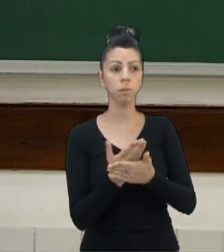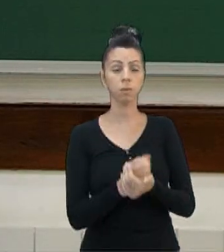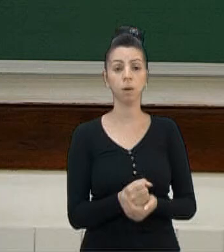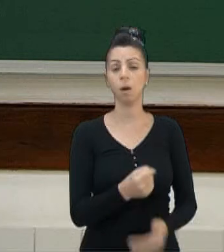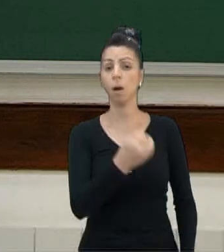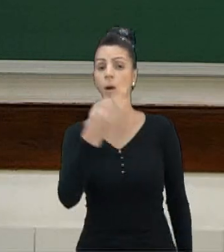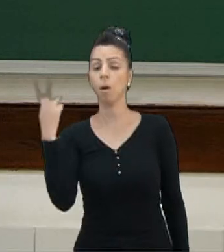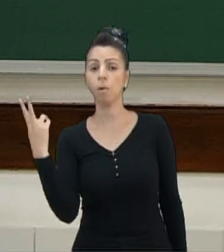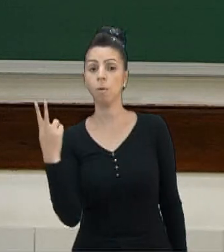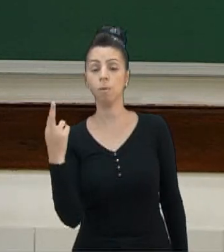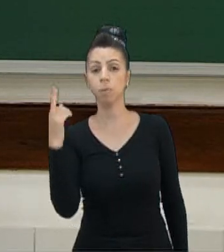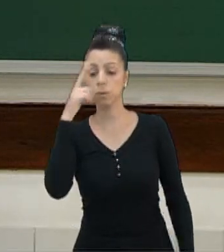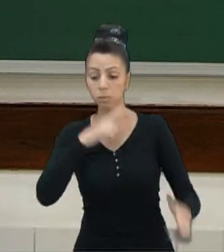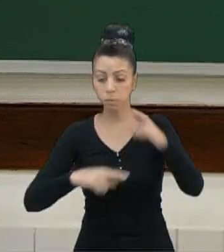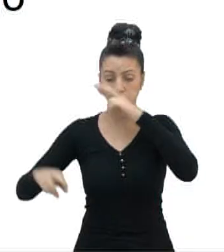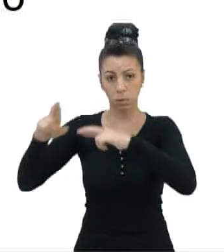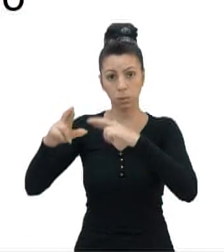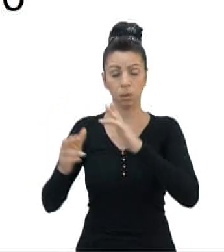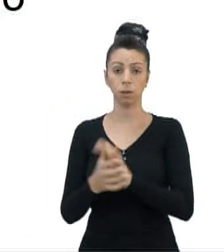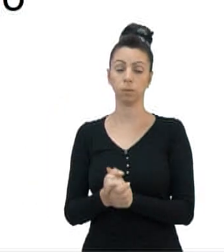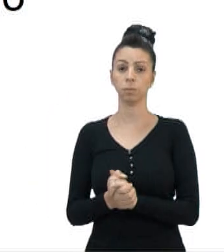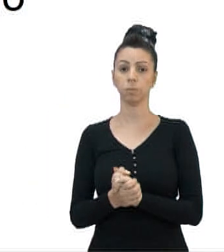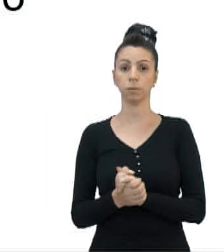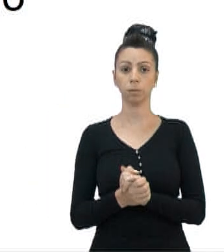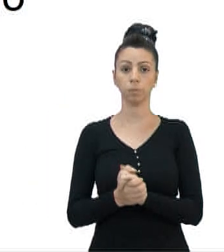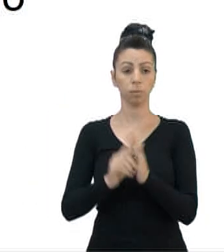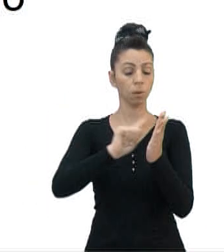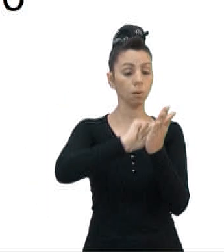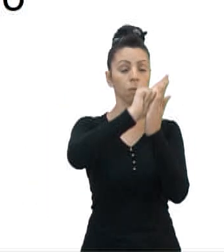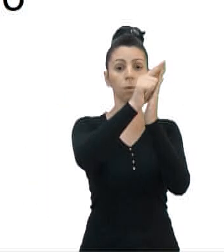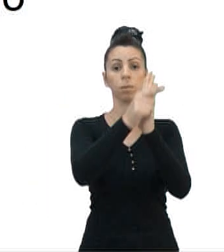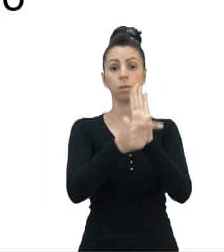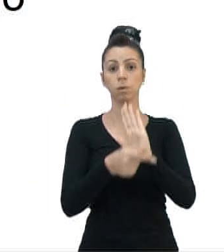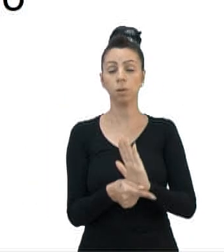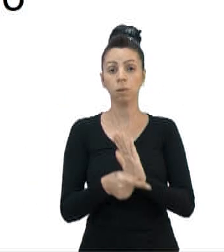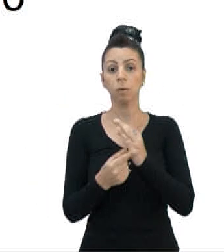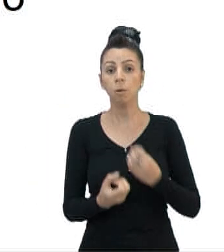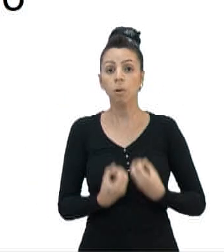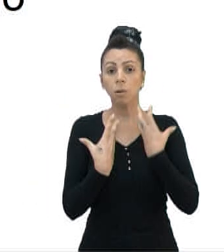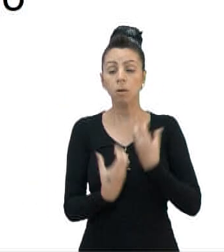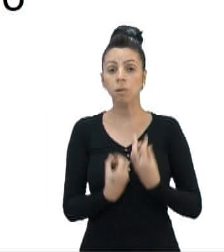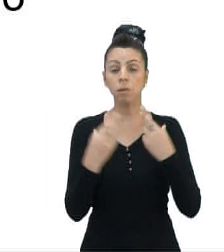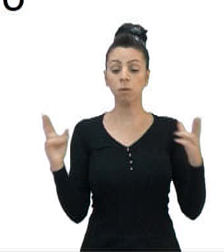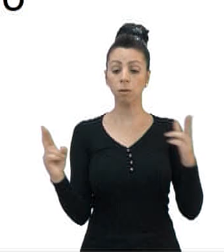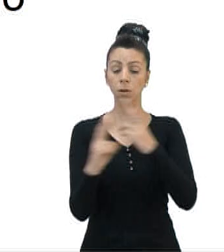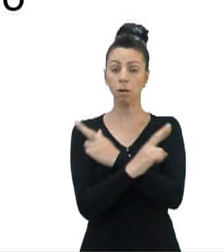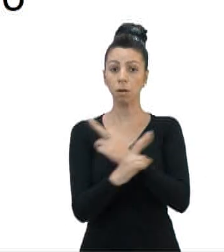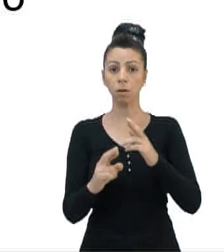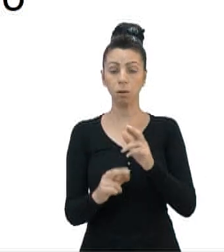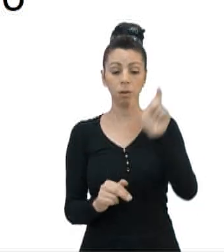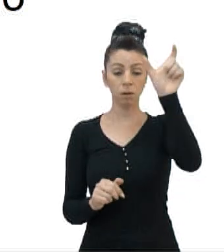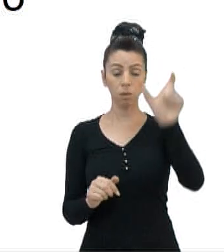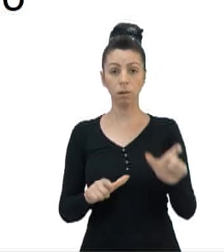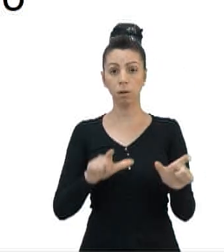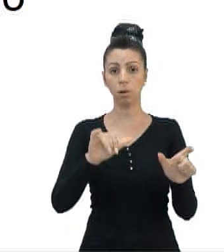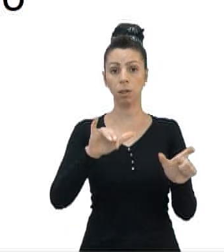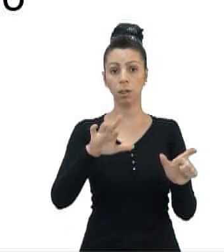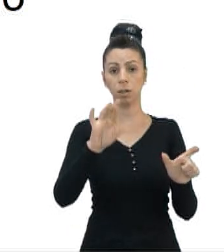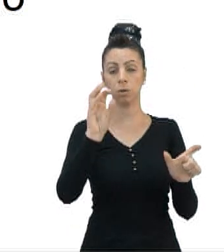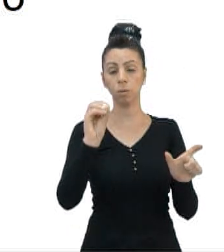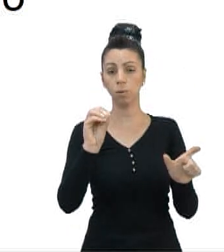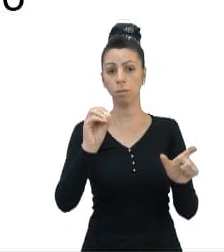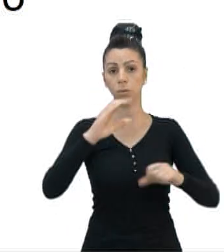algumas observações. Primeira observação, o gênero poema, ele apresenta a relação do eu lírico com o